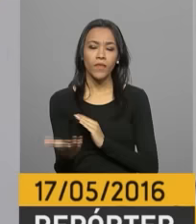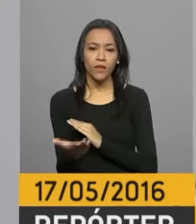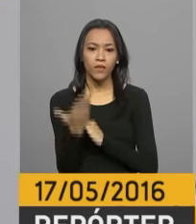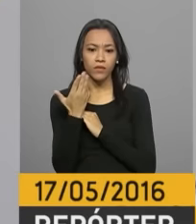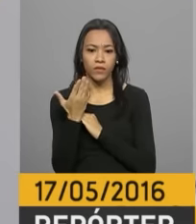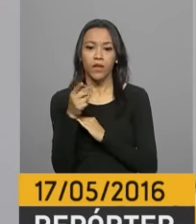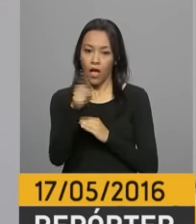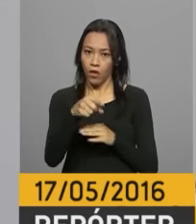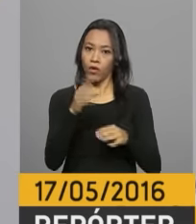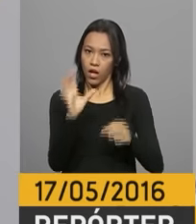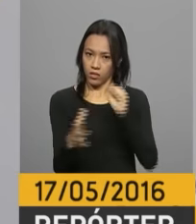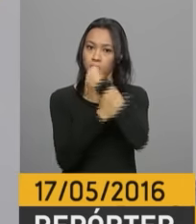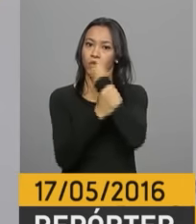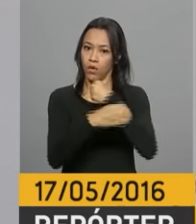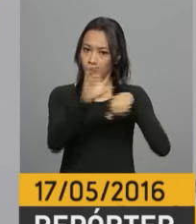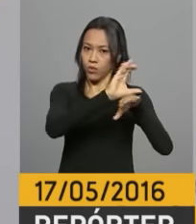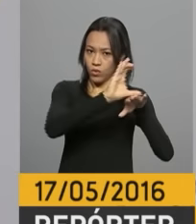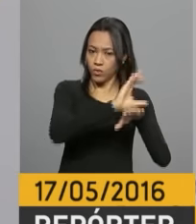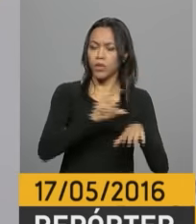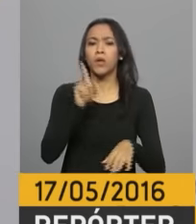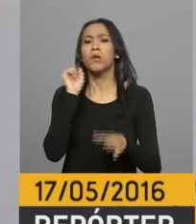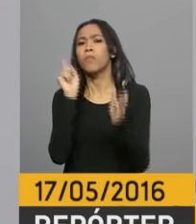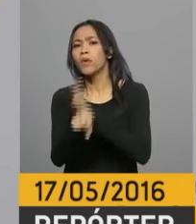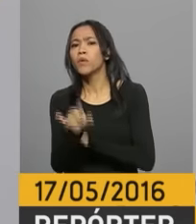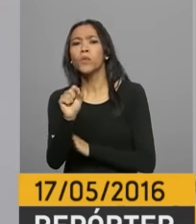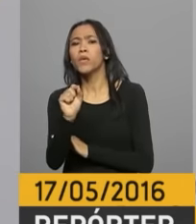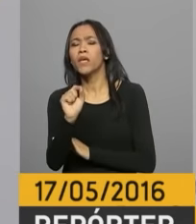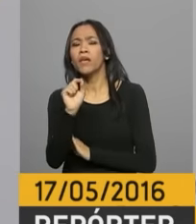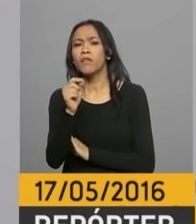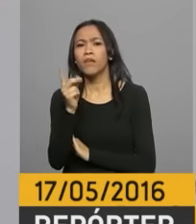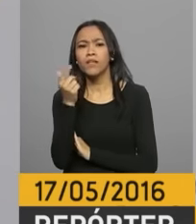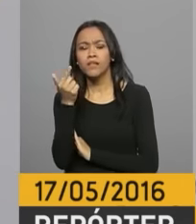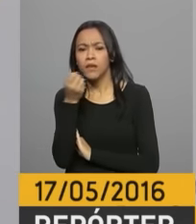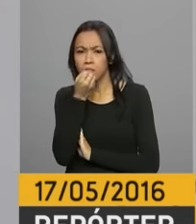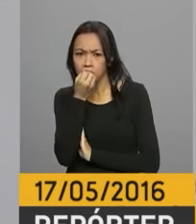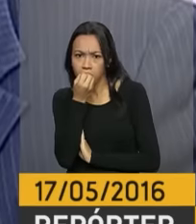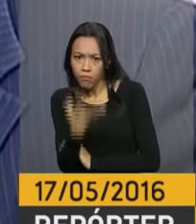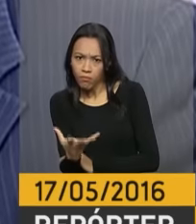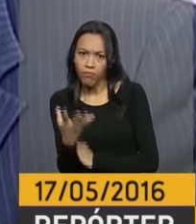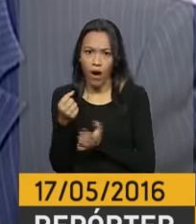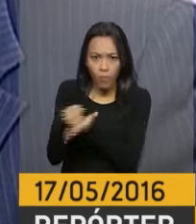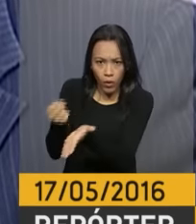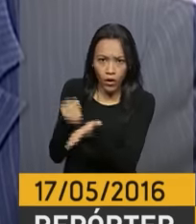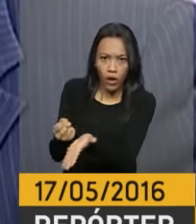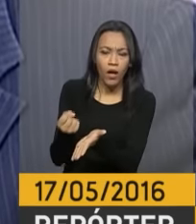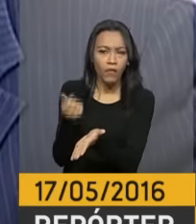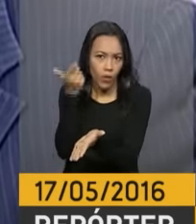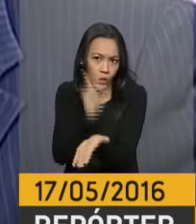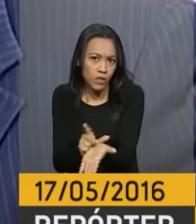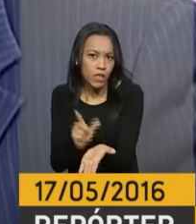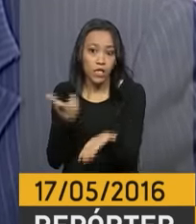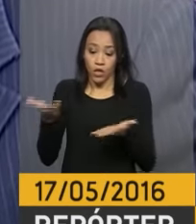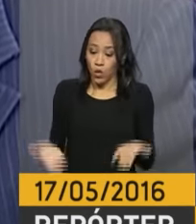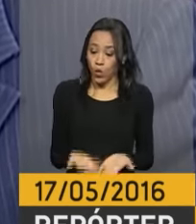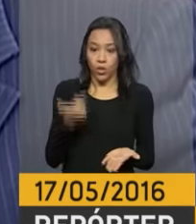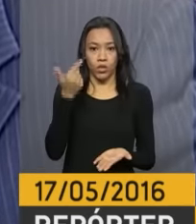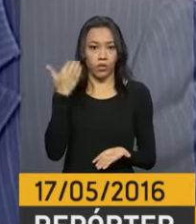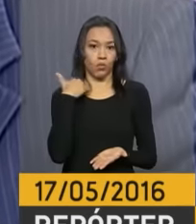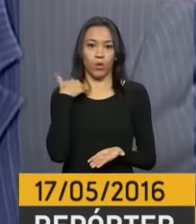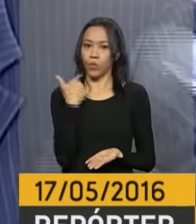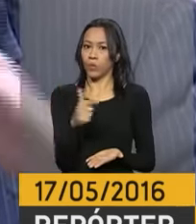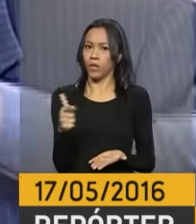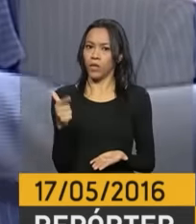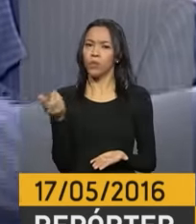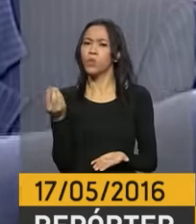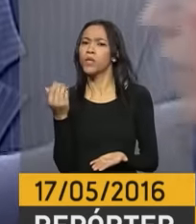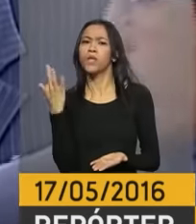garantida pela Constituição. Isso. Que benefícios o senhor espera ter com essa garantia legal? O que, que o Banco Central vai ganhar que ele já não tem hoje? Obrigada.